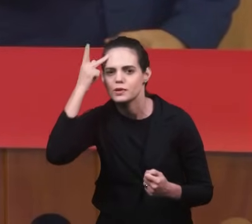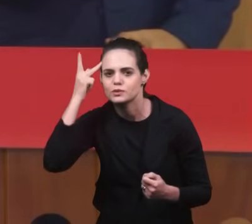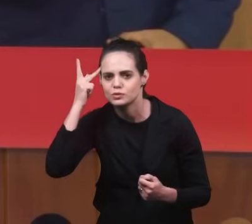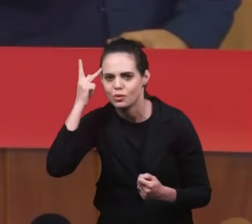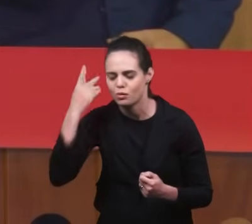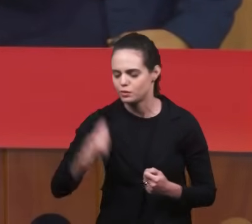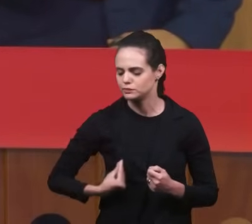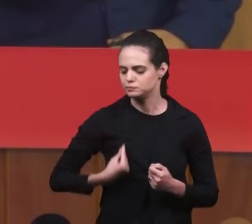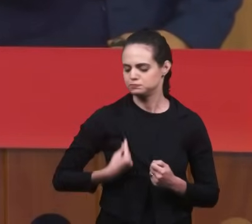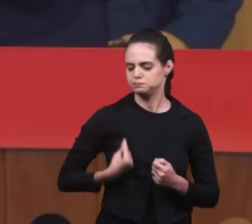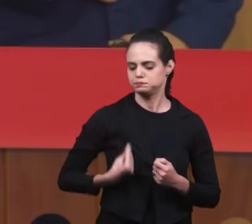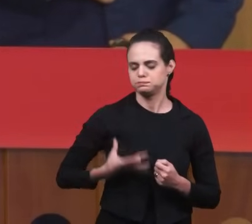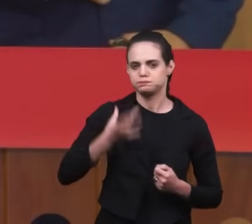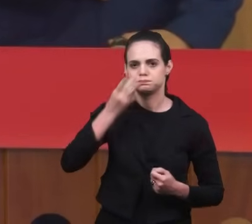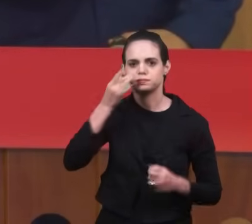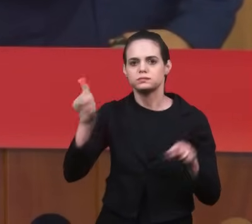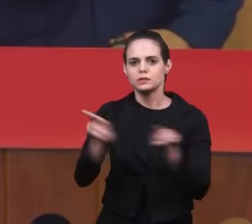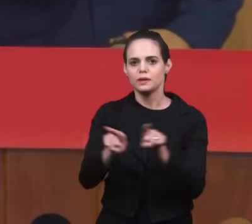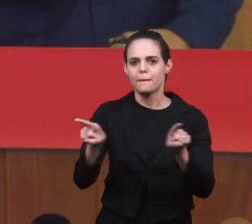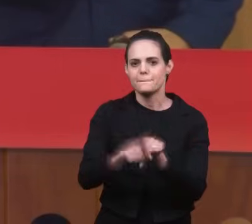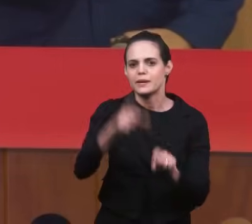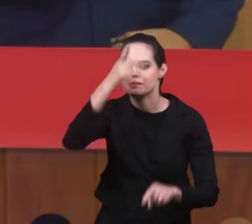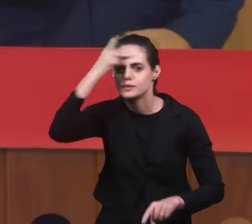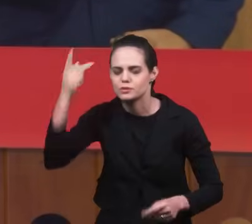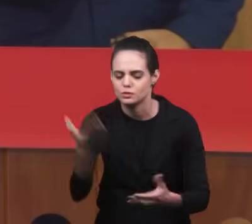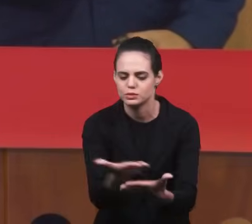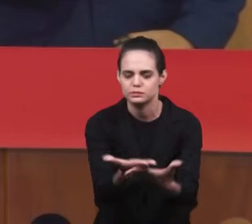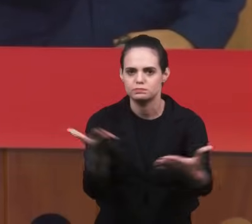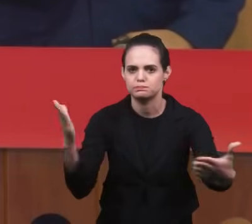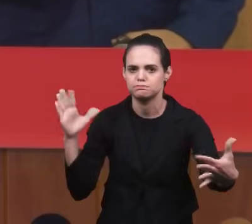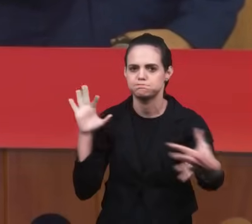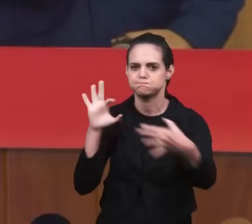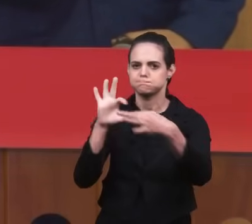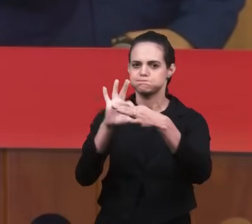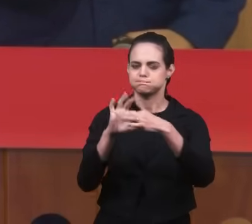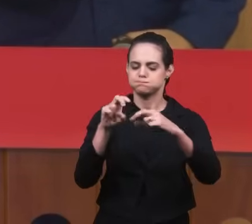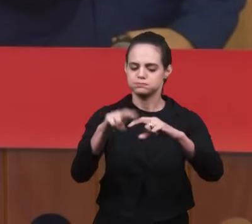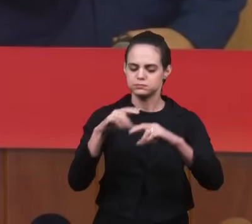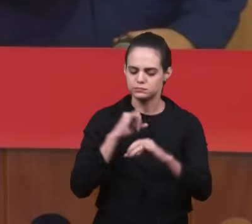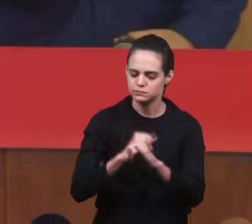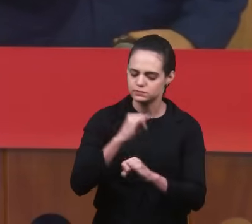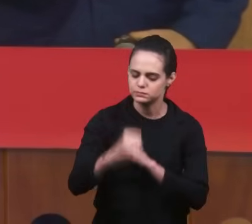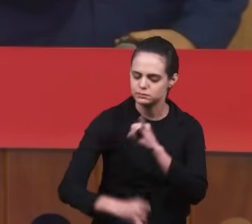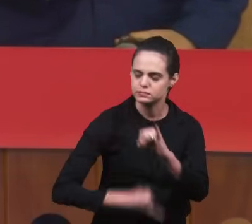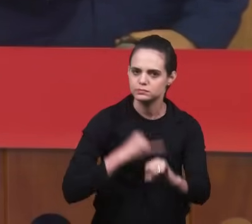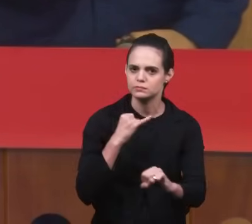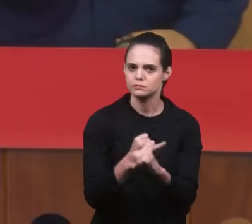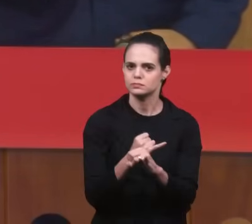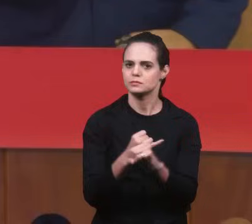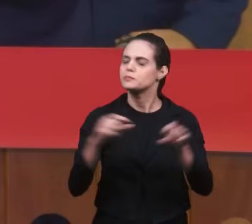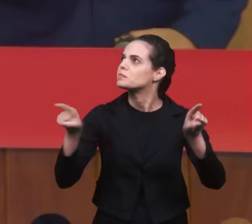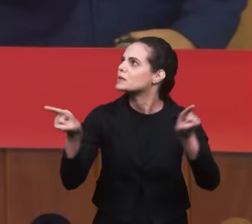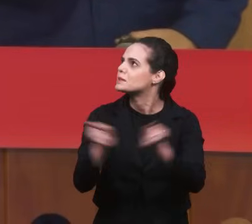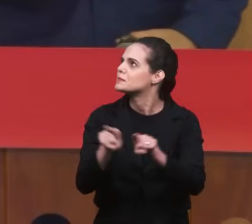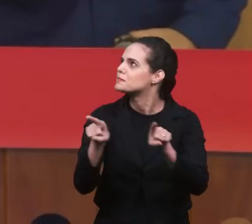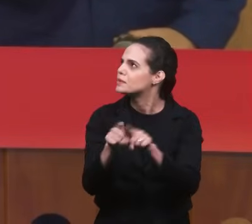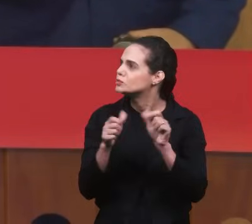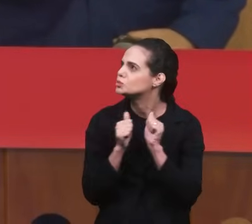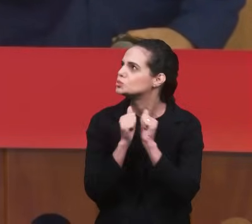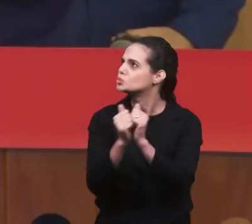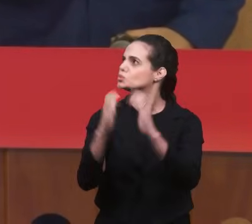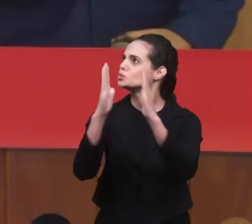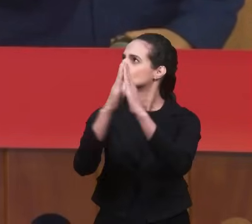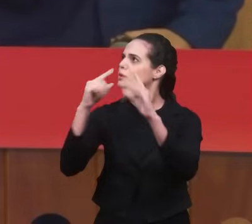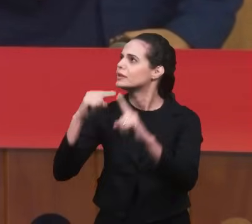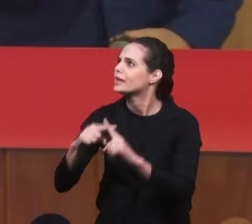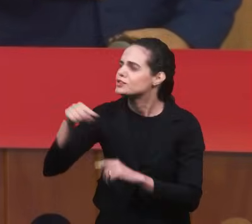que estão conectados via internet e estão também conosco em todas as nossas igrejas, que